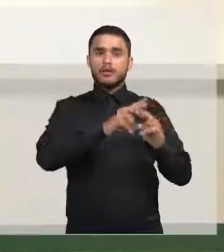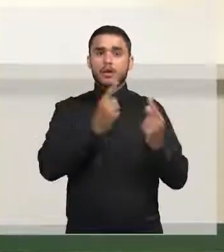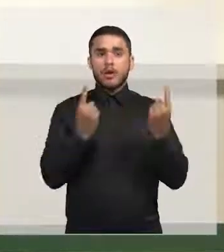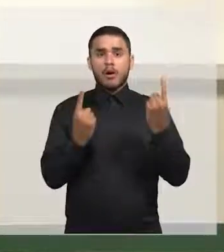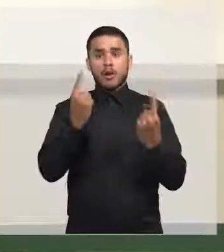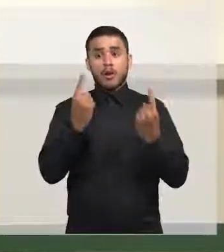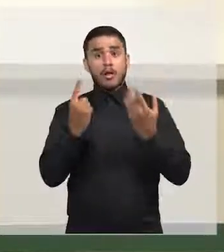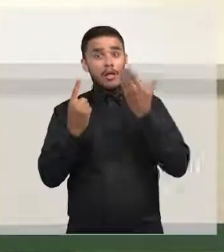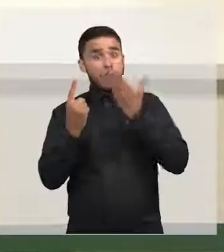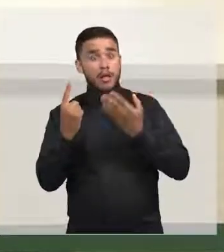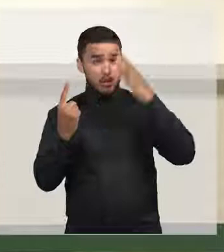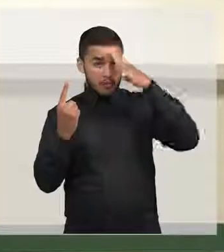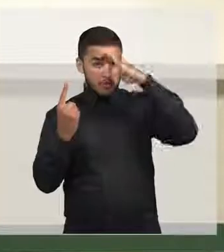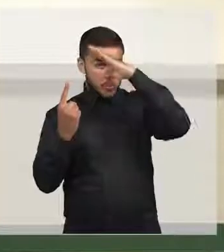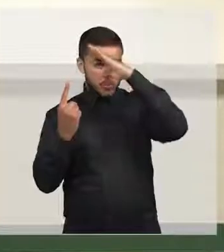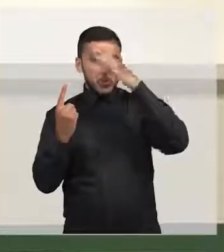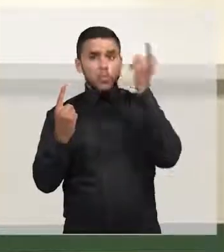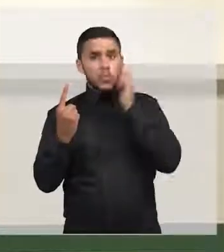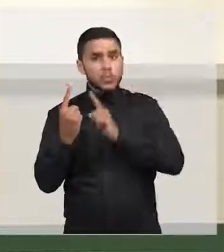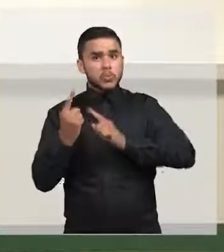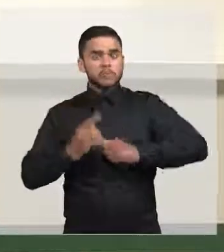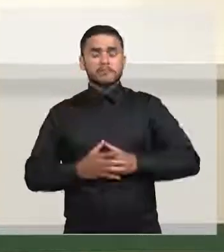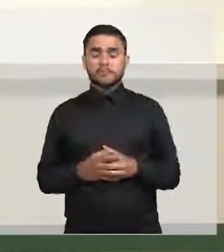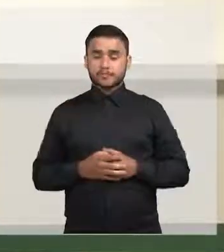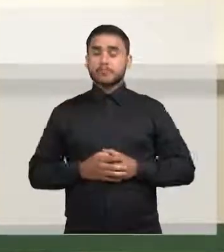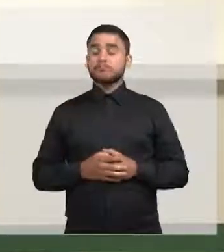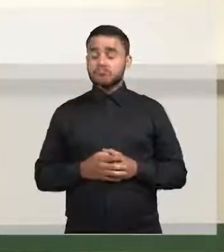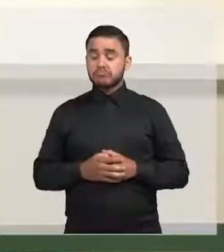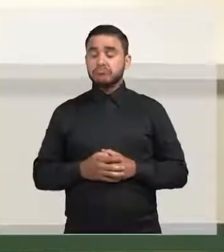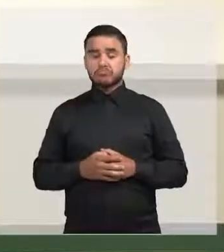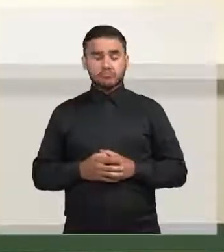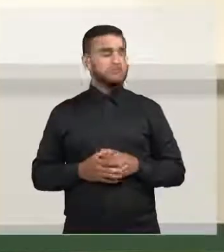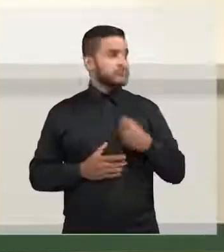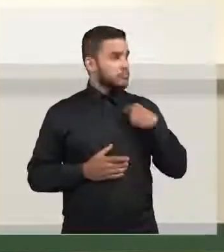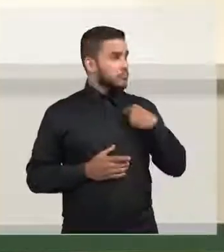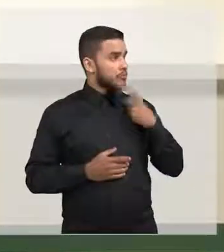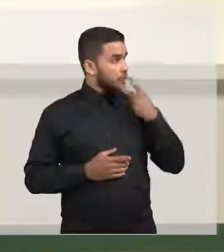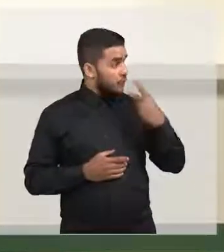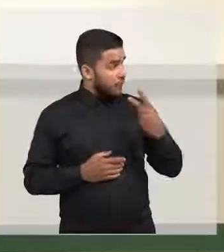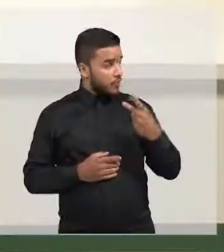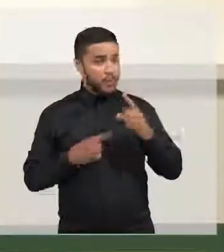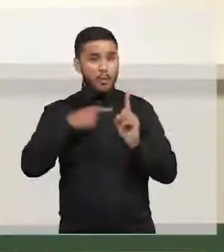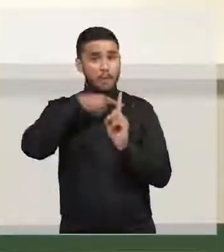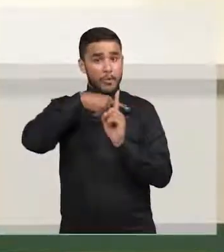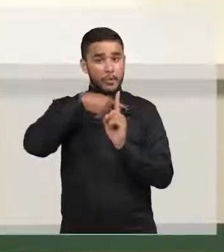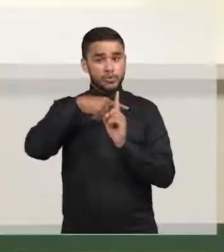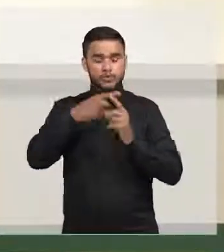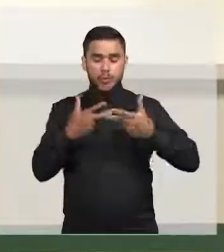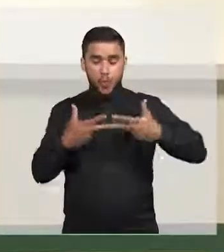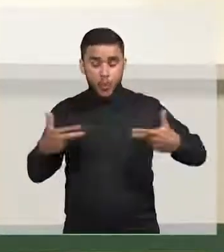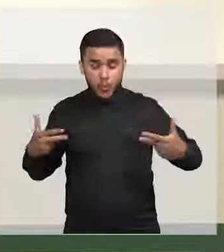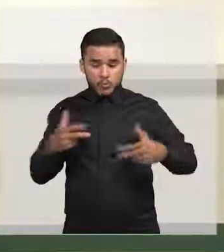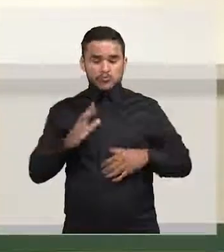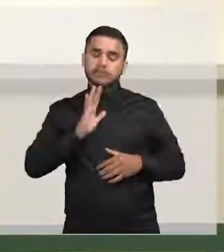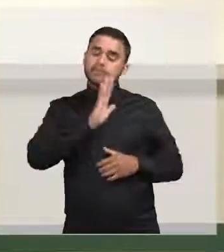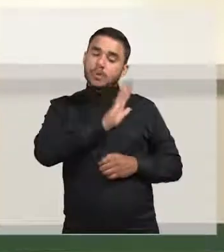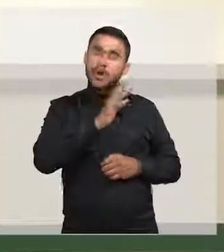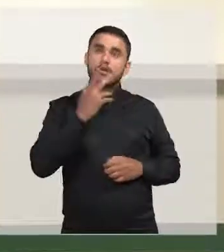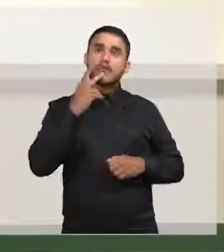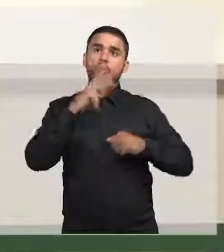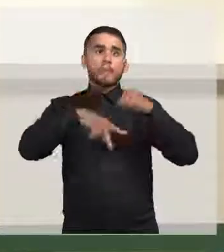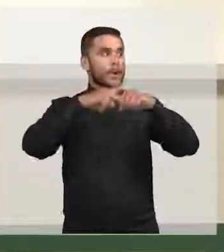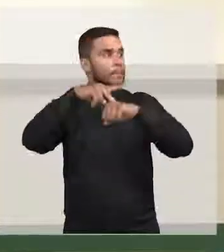ato político, o Luiz Cláudio, envolvendo um juiz que condenou um